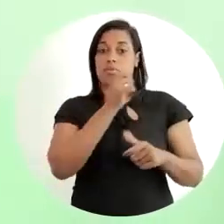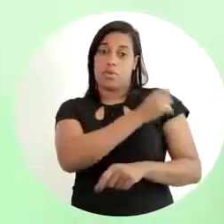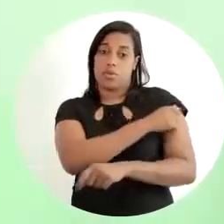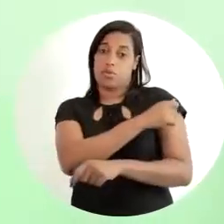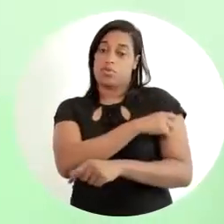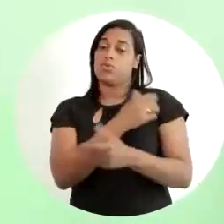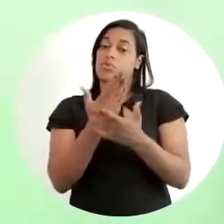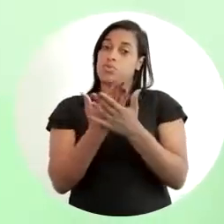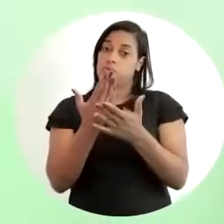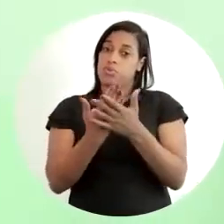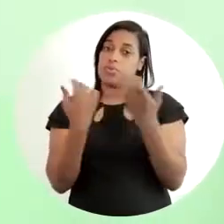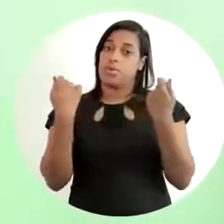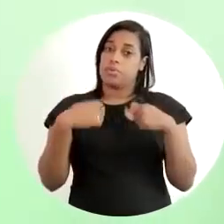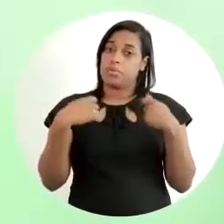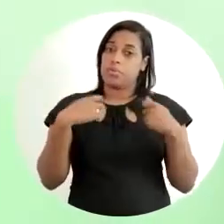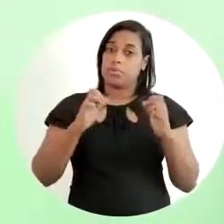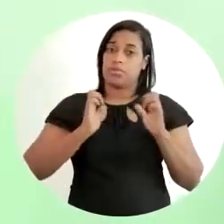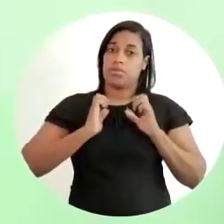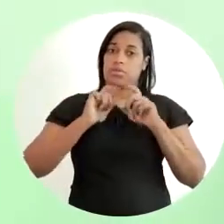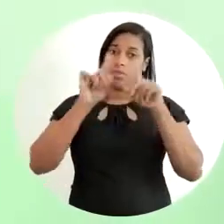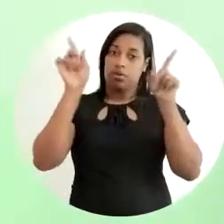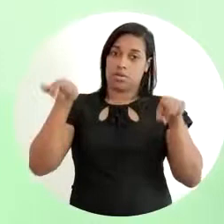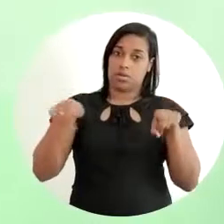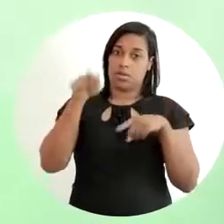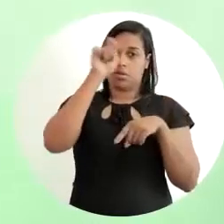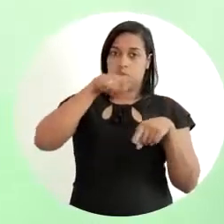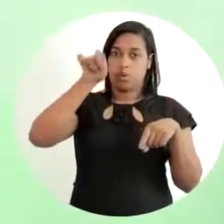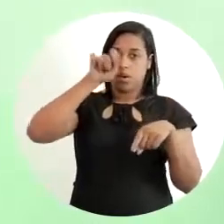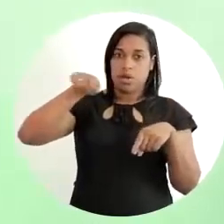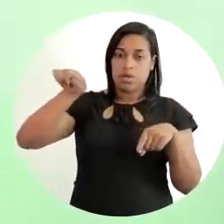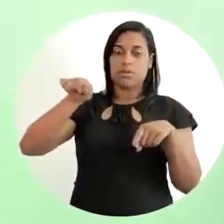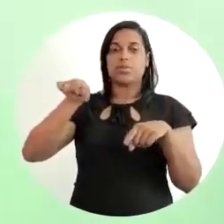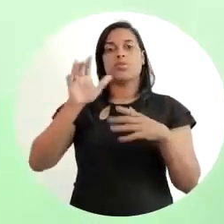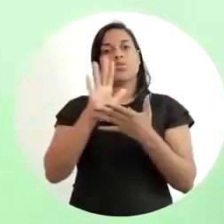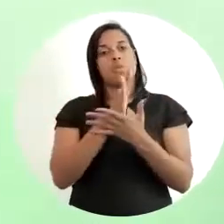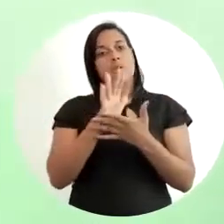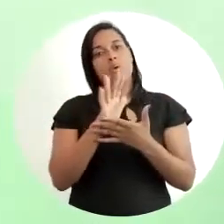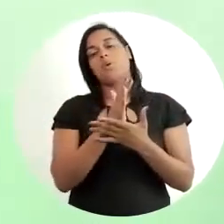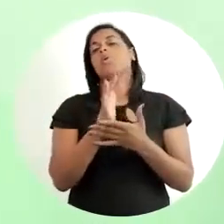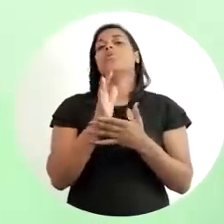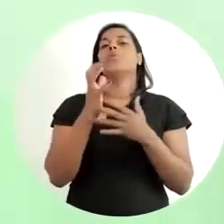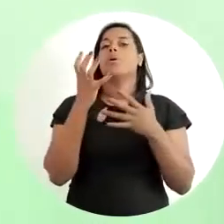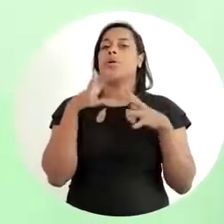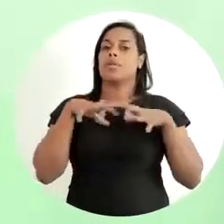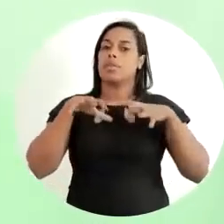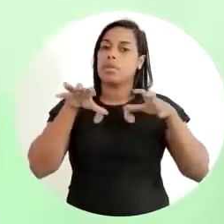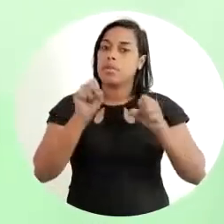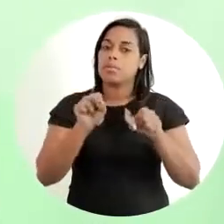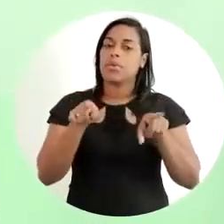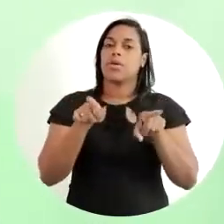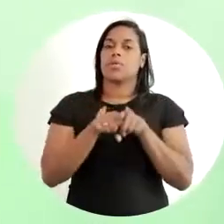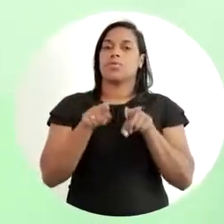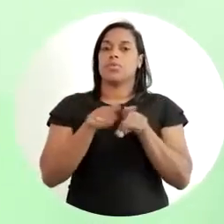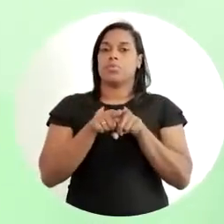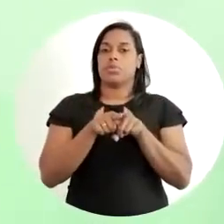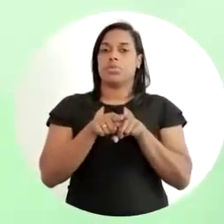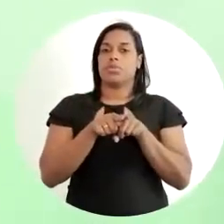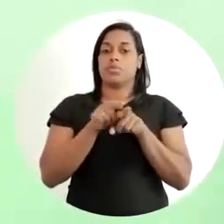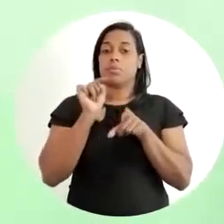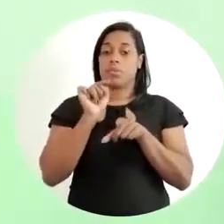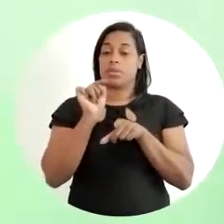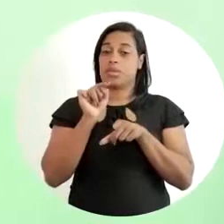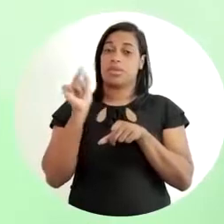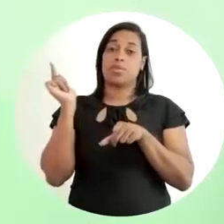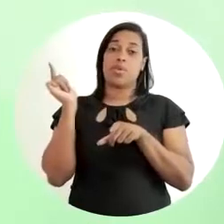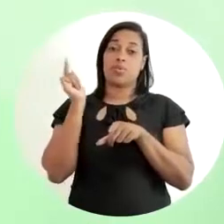onde os meninos irão estudar tem que ser enriquecido com quadros, tabelas, elementos do reino animal, do reino